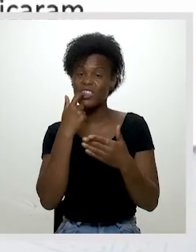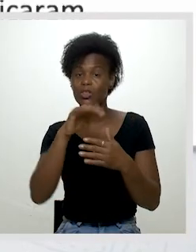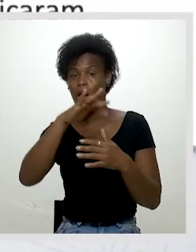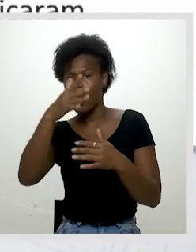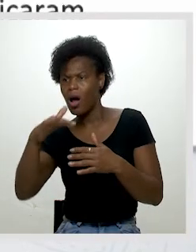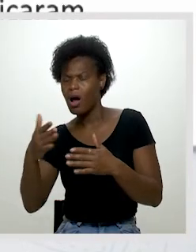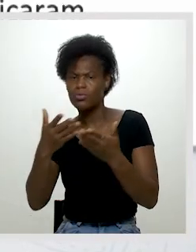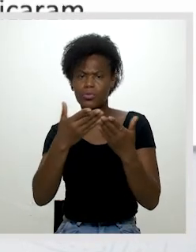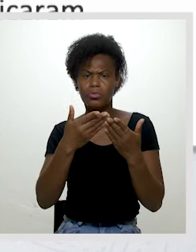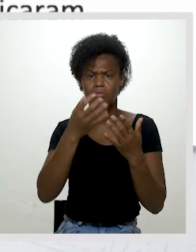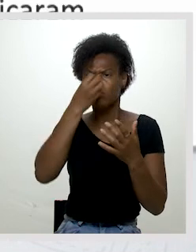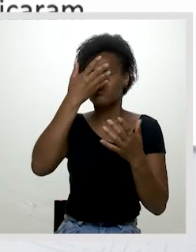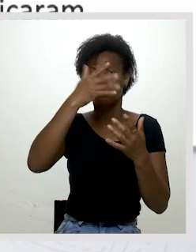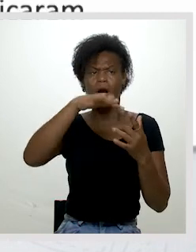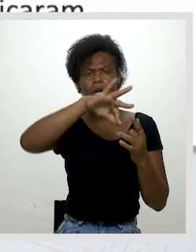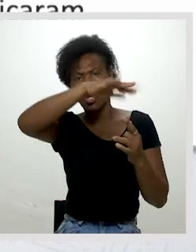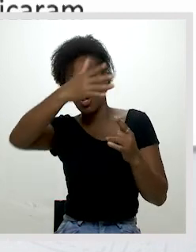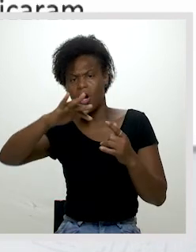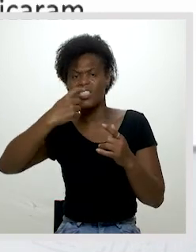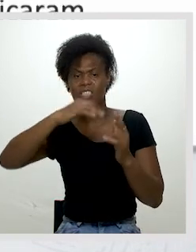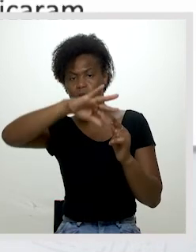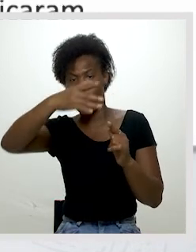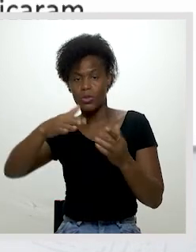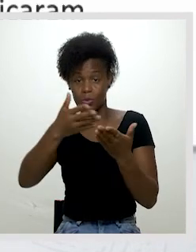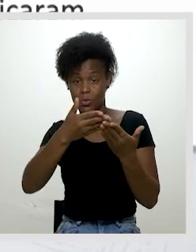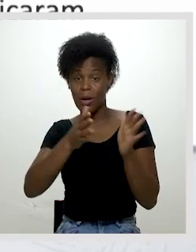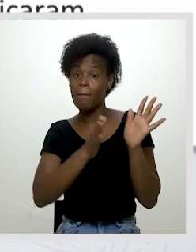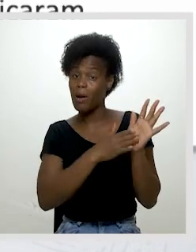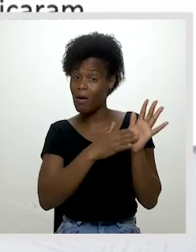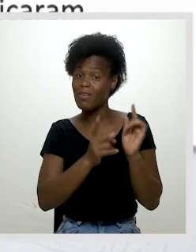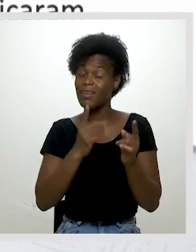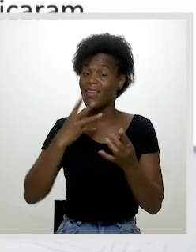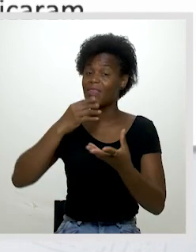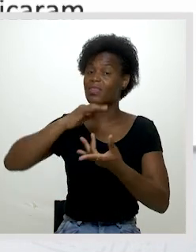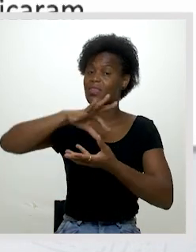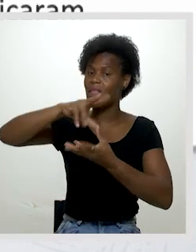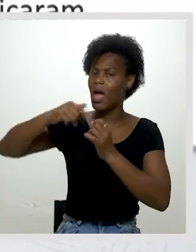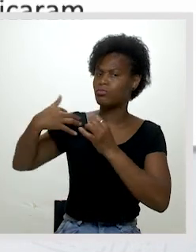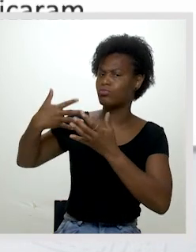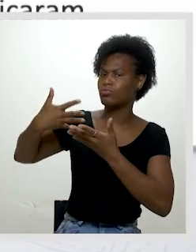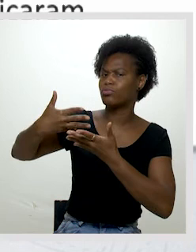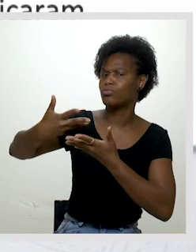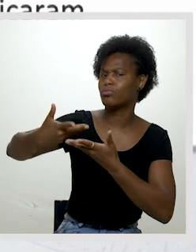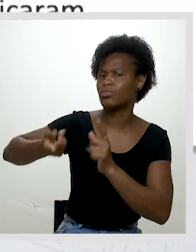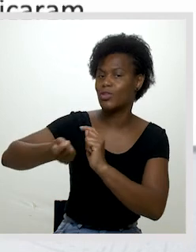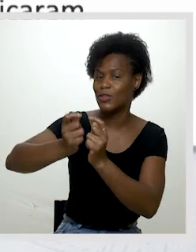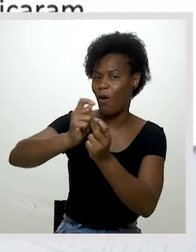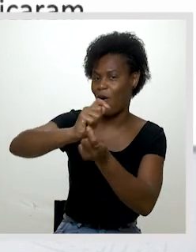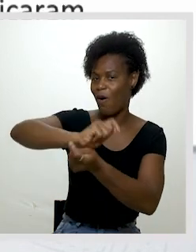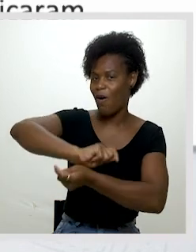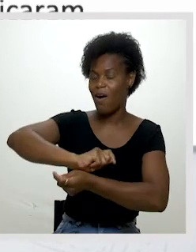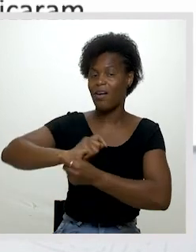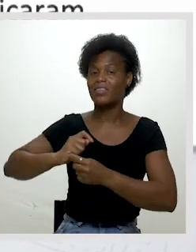das paisagens, das rochas, ou das rochas, têm provado que a Terra vem sofrendo transformações